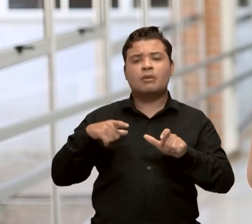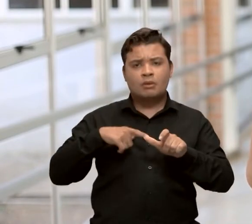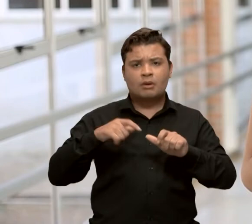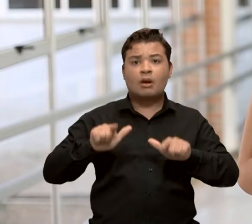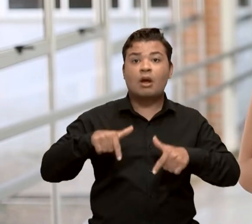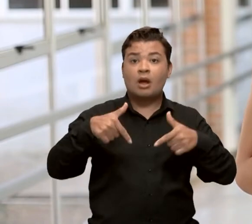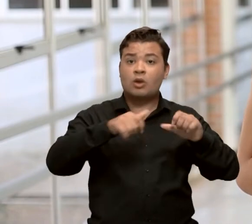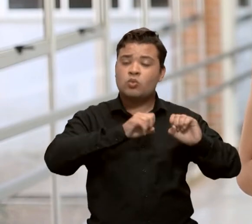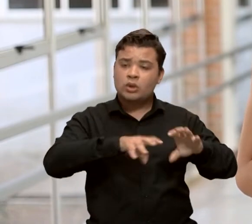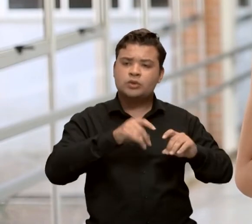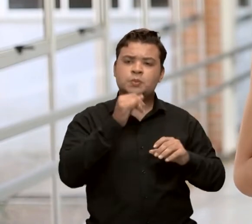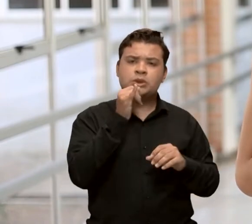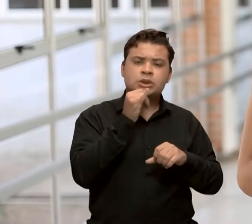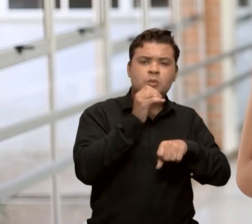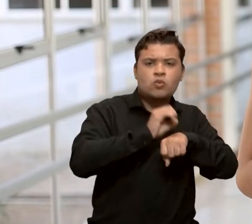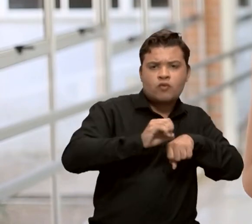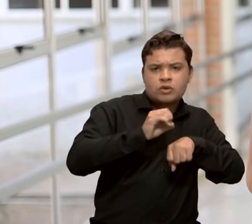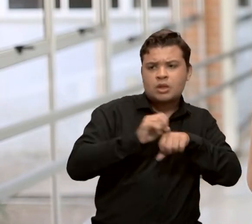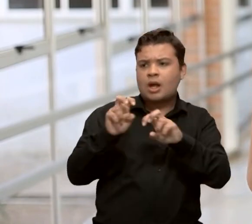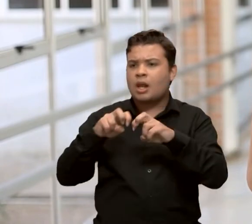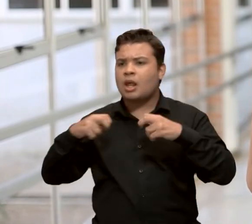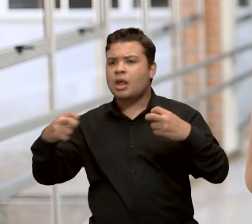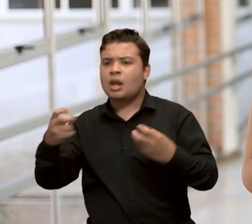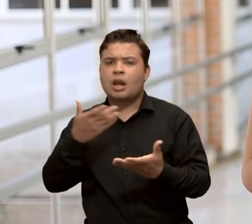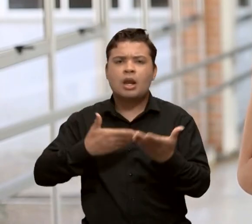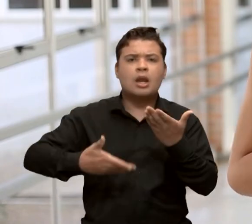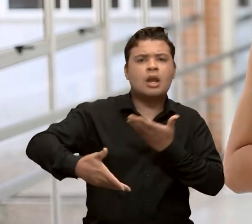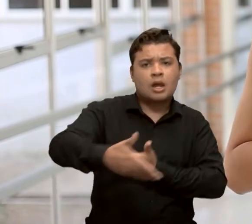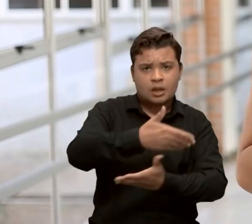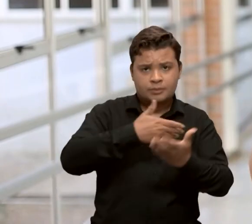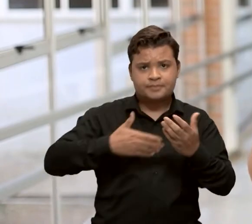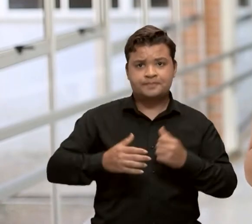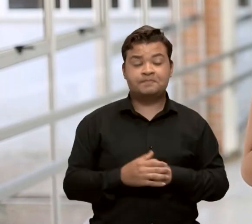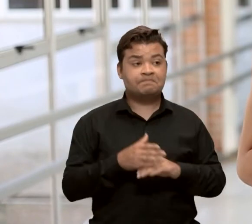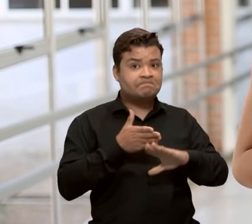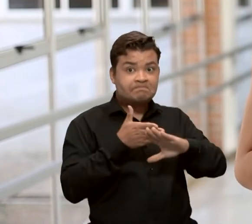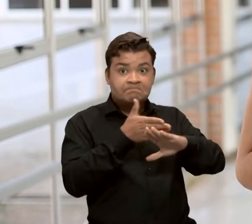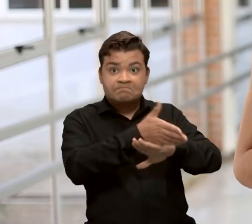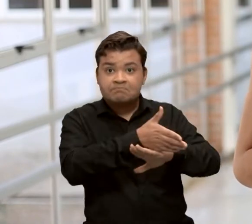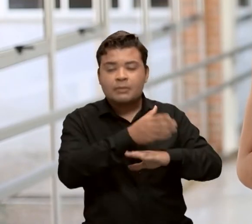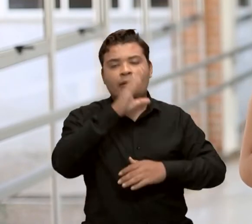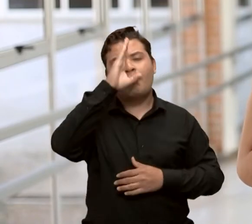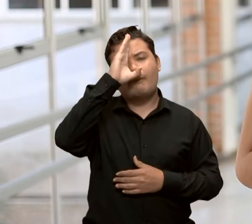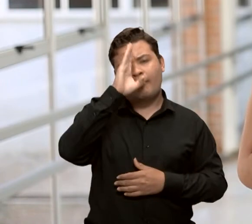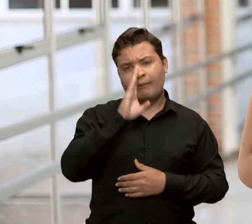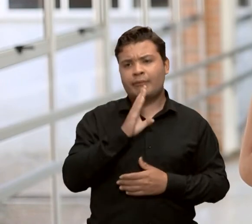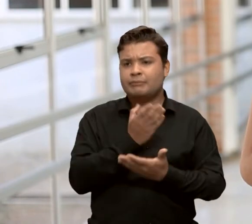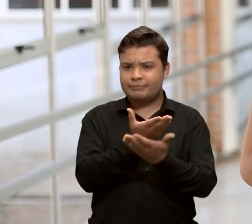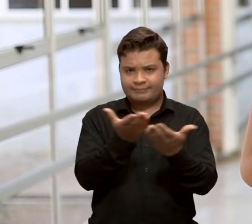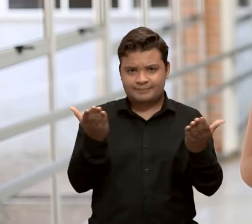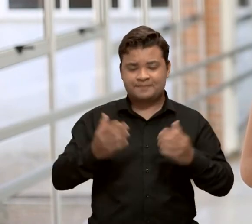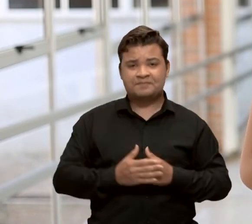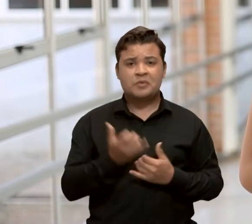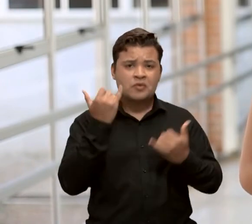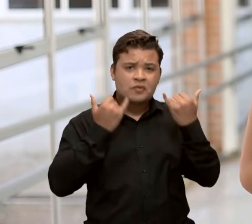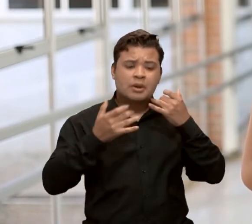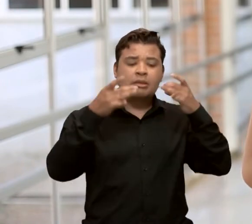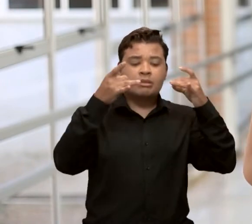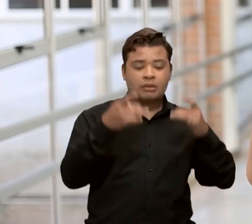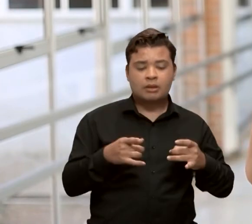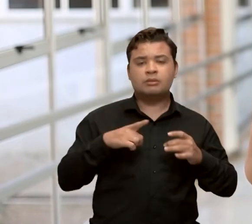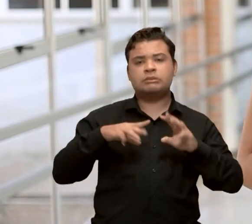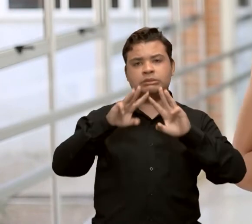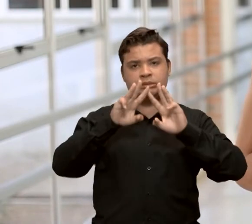e rodas de conversa. O acesso ao evento vai ser gratuito para todo o público. Mais informações você encontra no